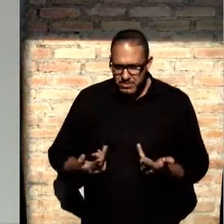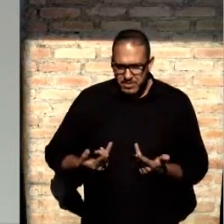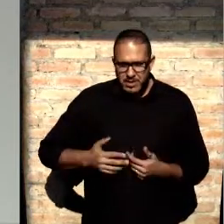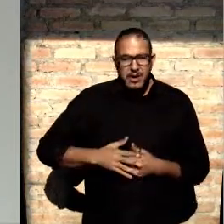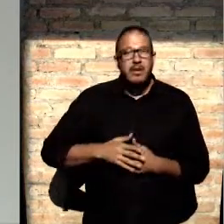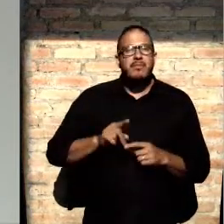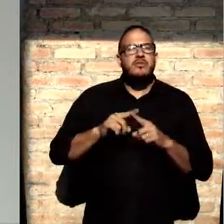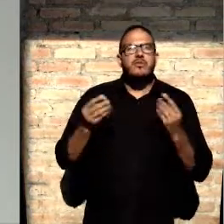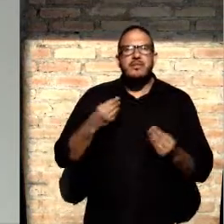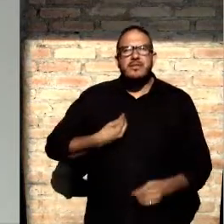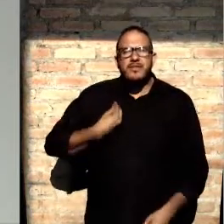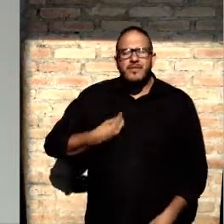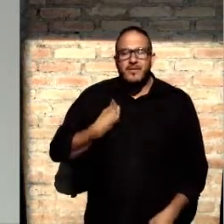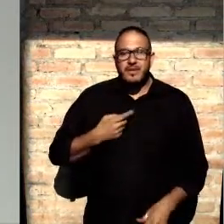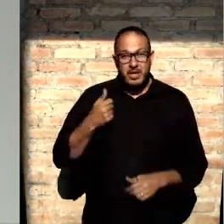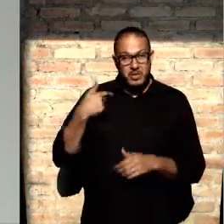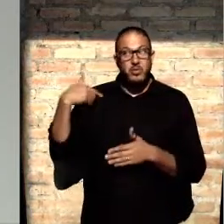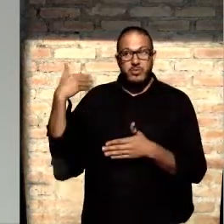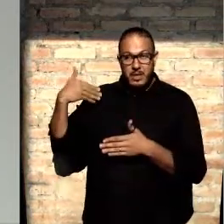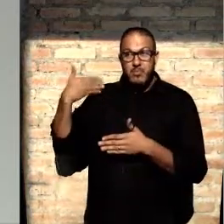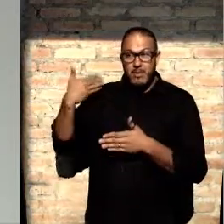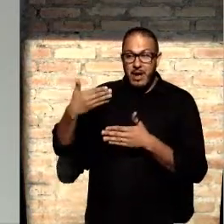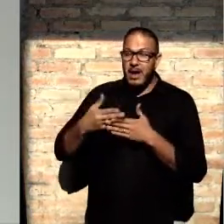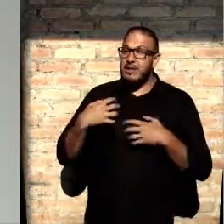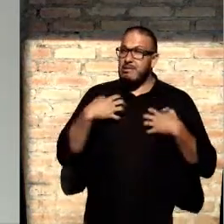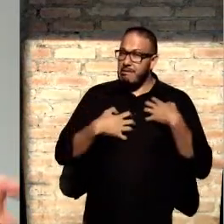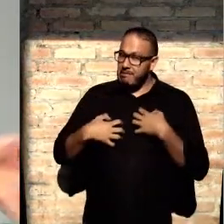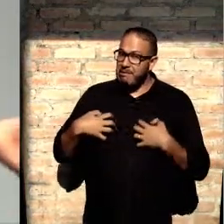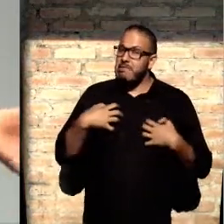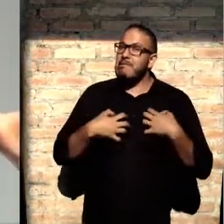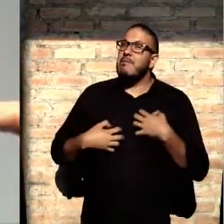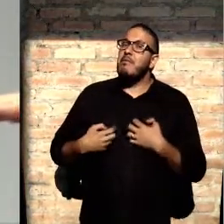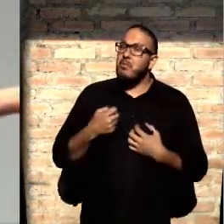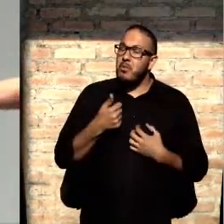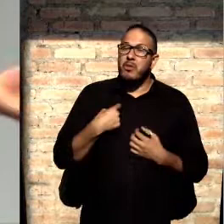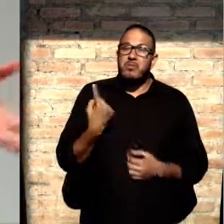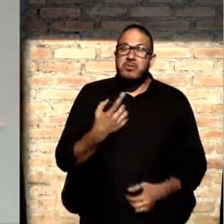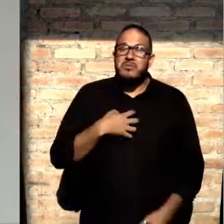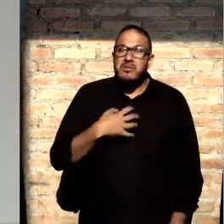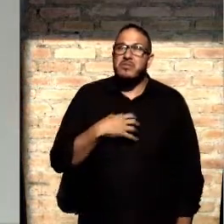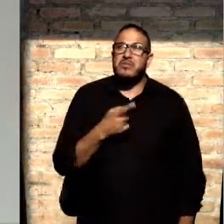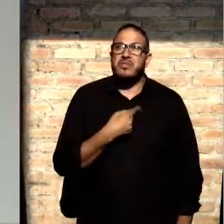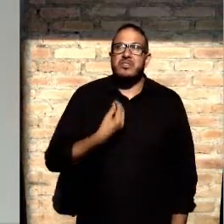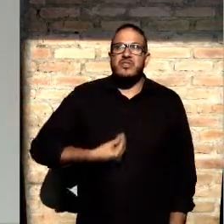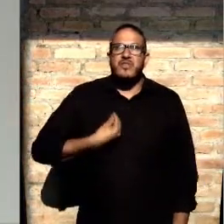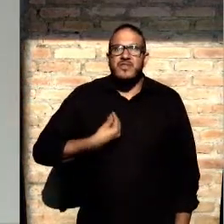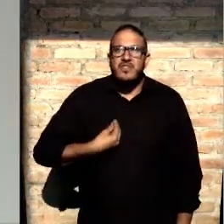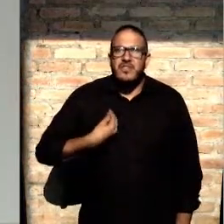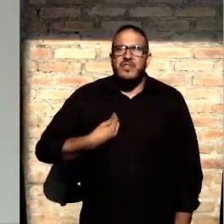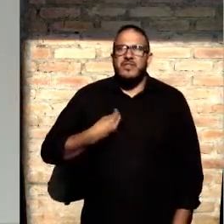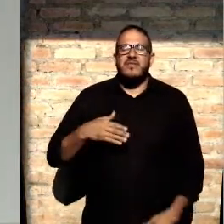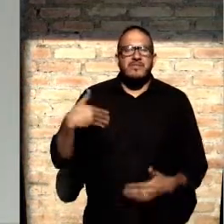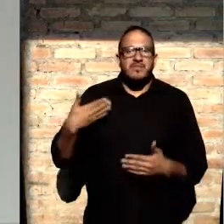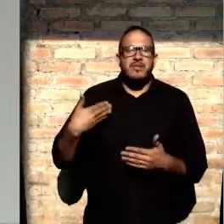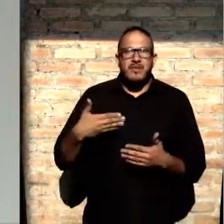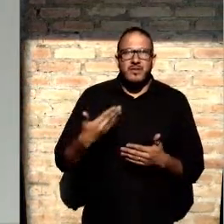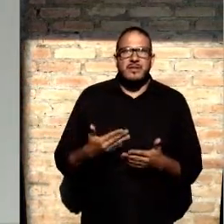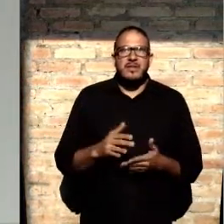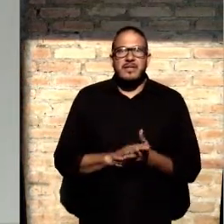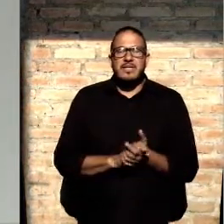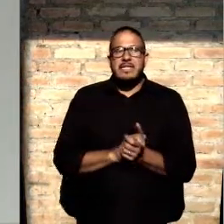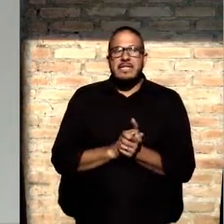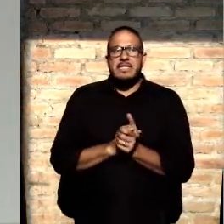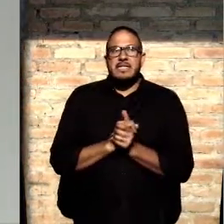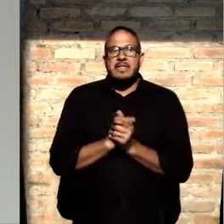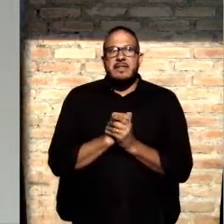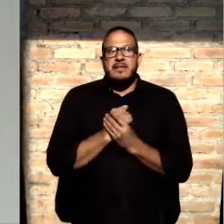angustiada ultimamente porque eu sinto que a gente vive um processo real de